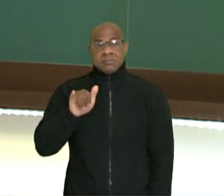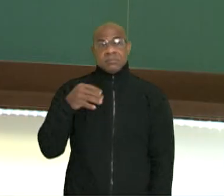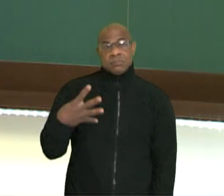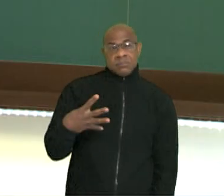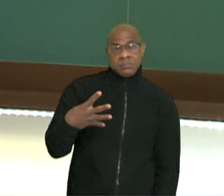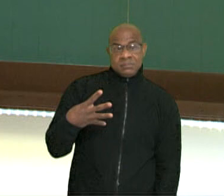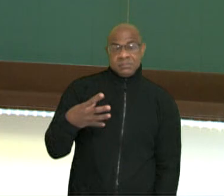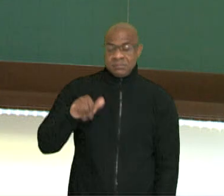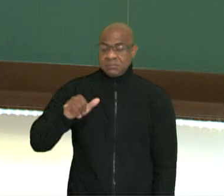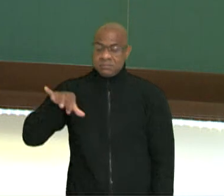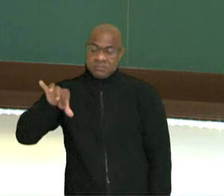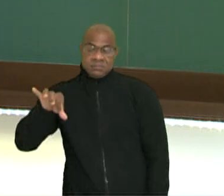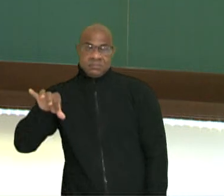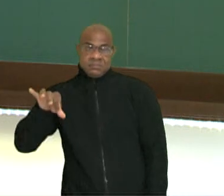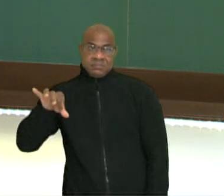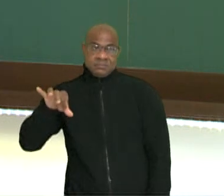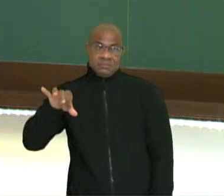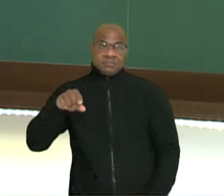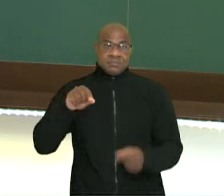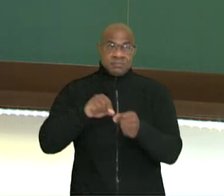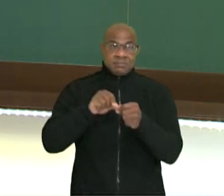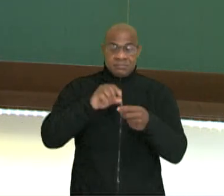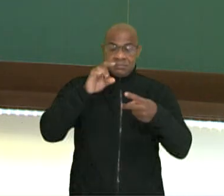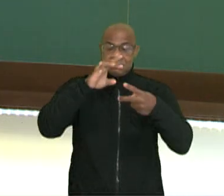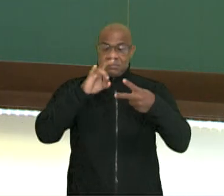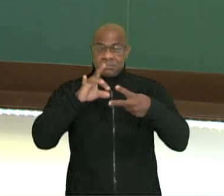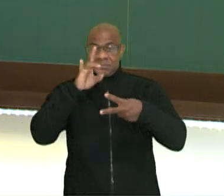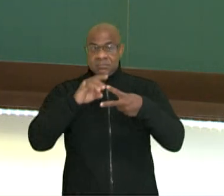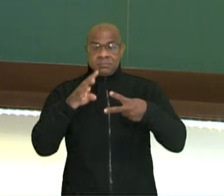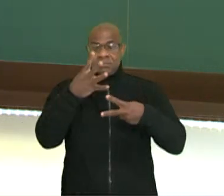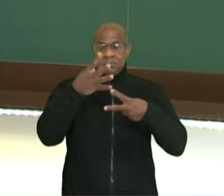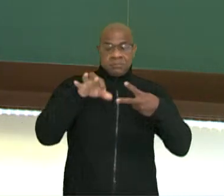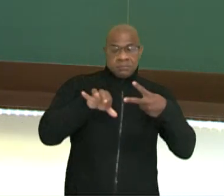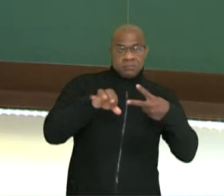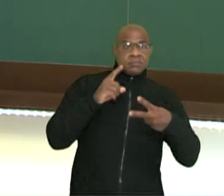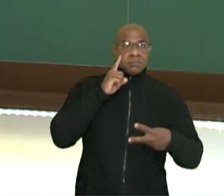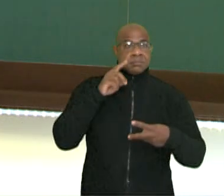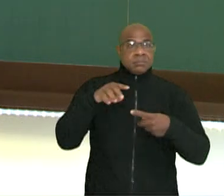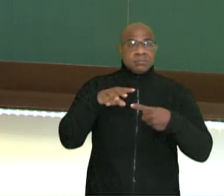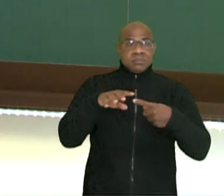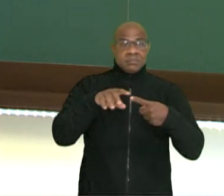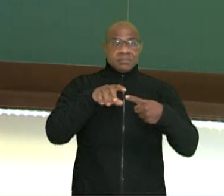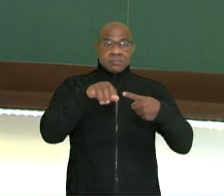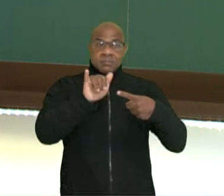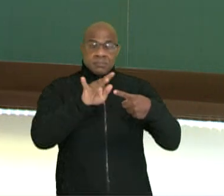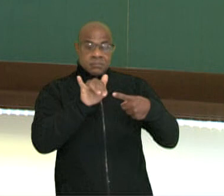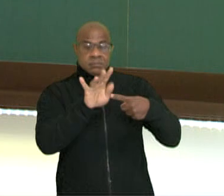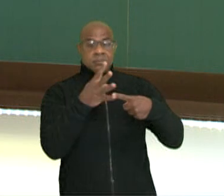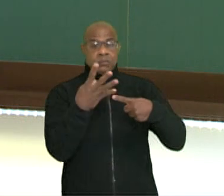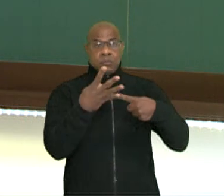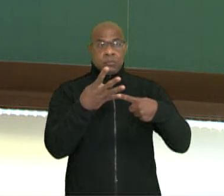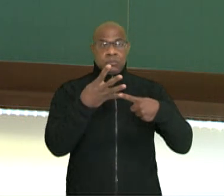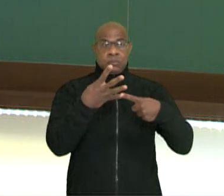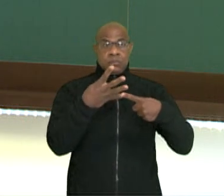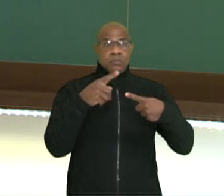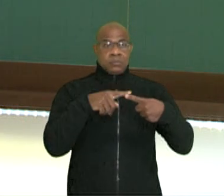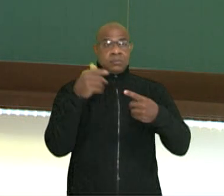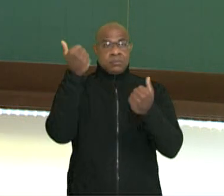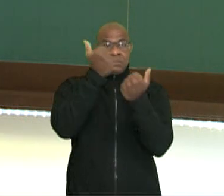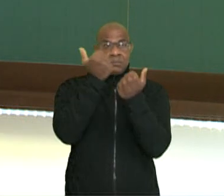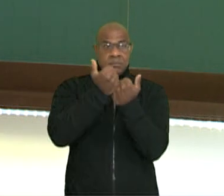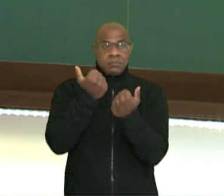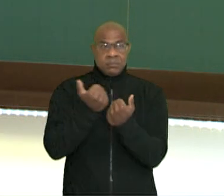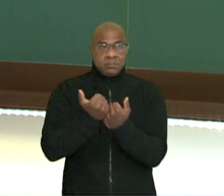y9. Faz uma conta para cada número, ok? Então, olha lá, para y igual a 4, x ao quadrado era y. Então, no lugar do y,